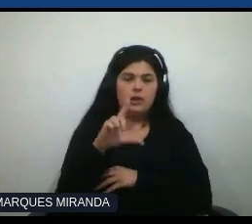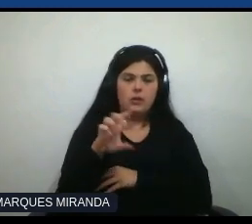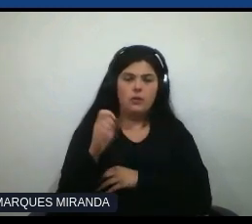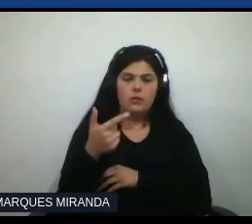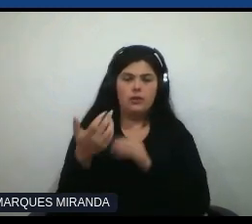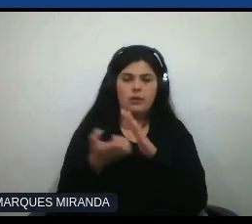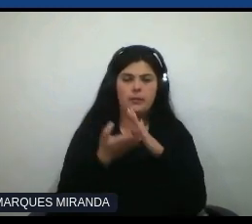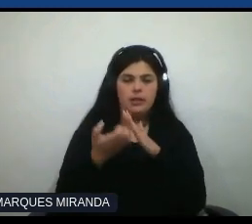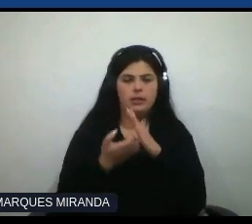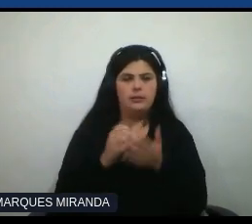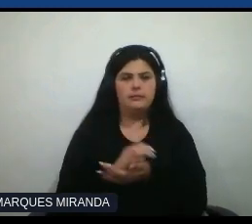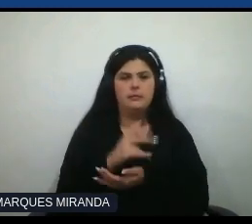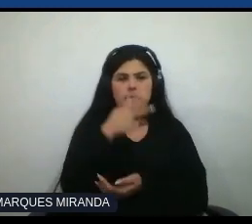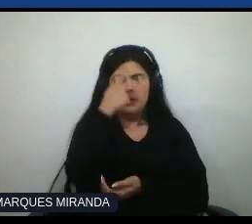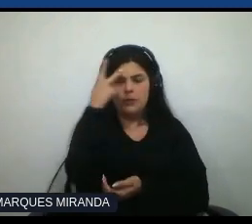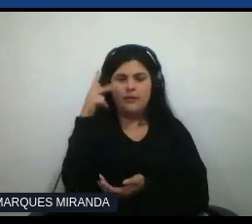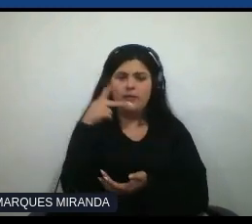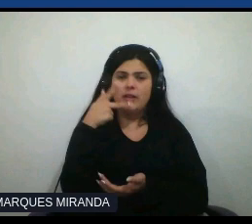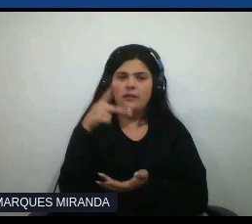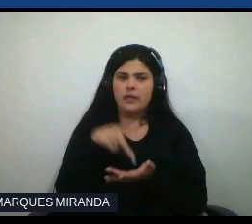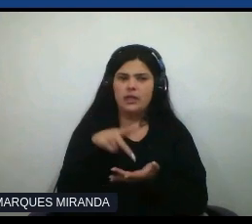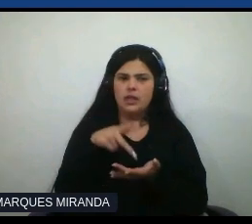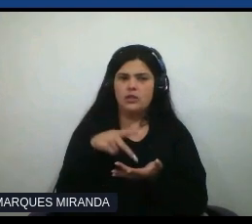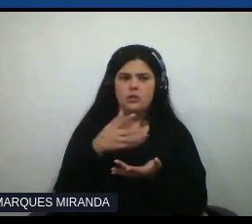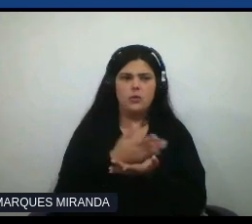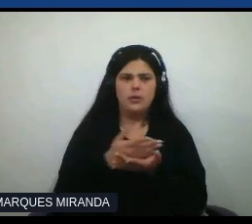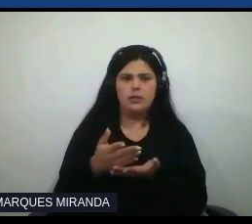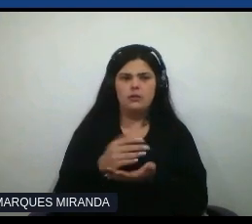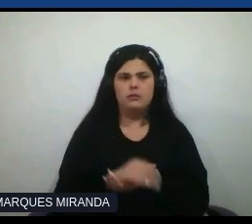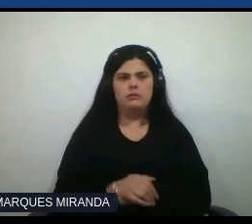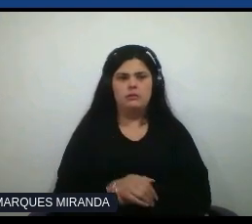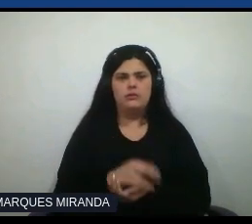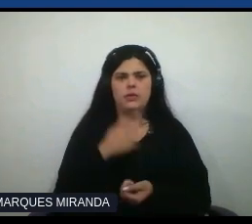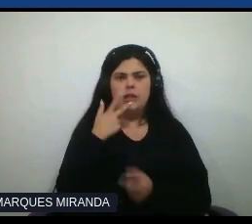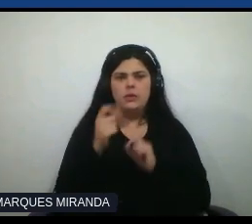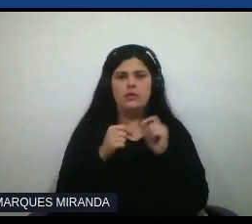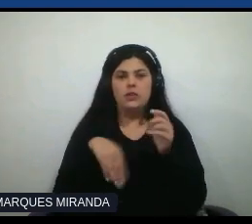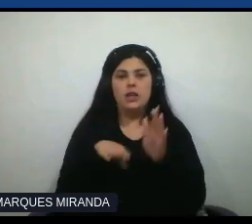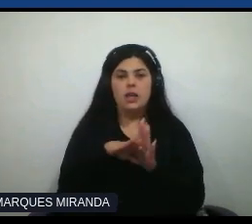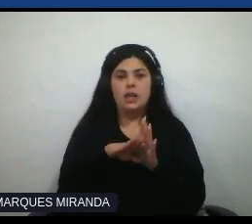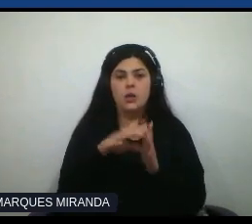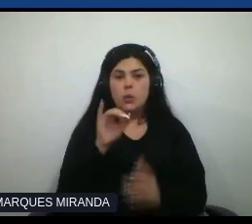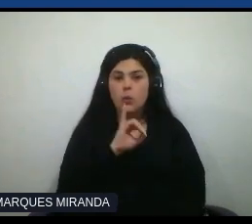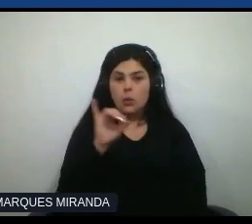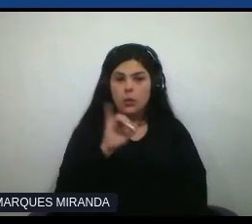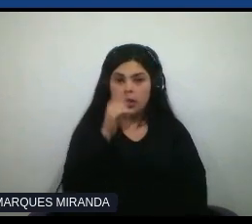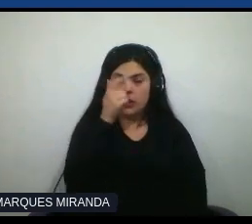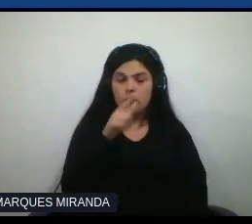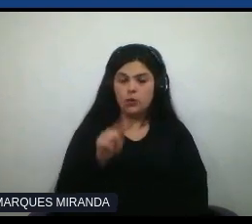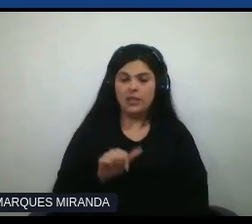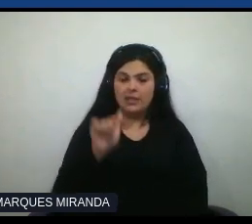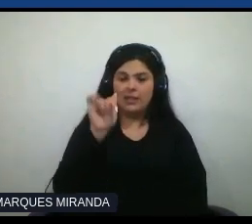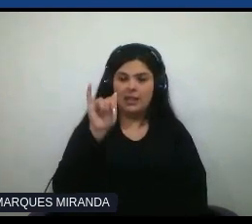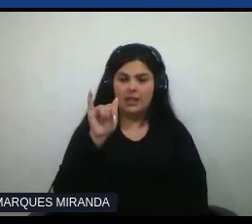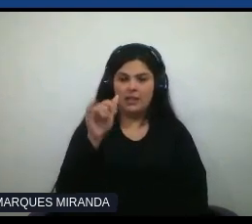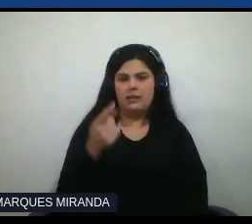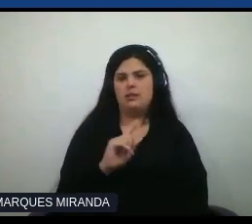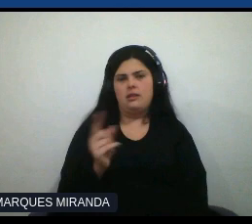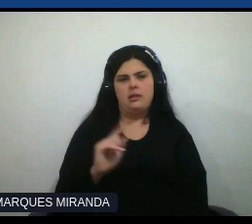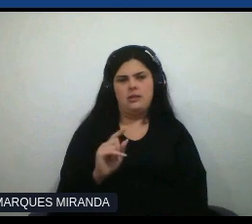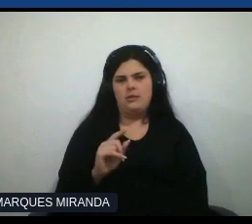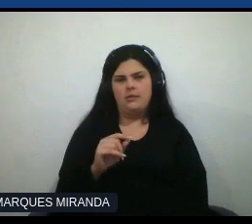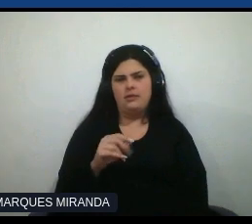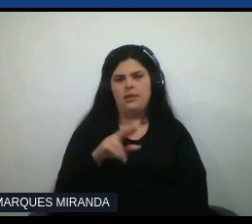trabalhei, que a pessoa ela seja sincera desde o primeiro momento. Eu não estou falando que você vai chegar e falar assim, oi, eu sou gay. Não é isso que eu estou falando, porque isso não é